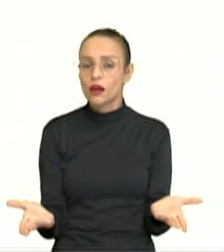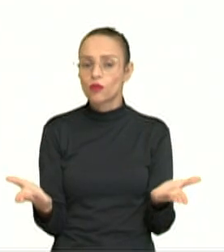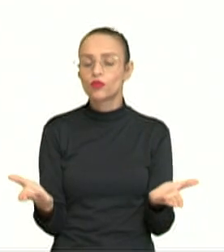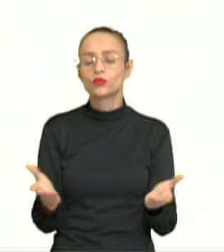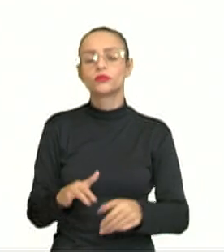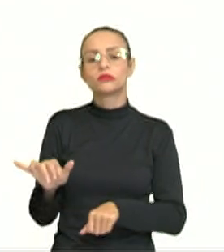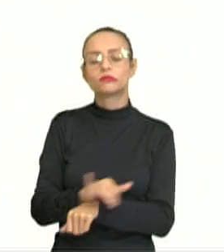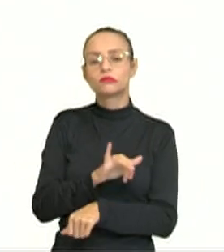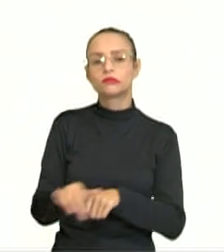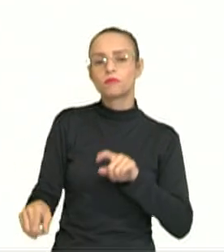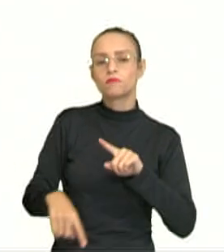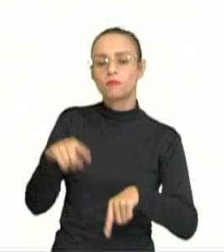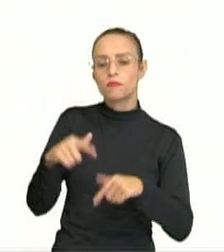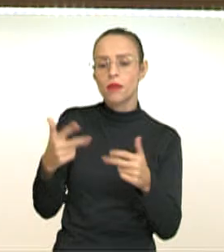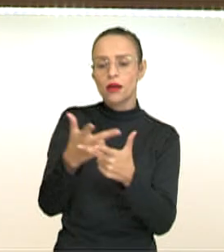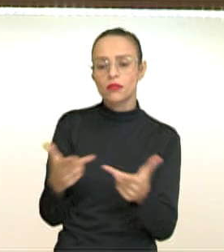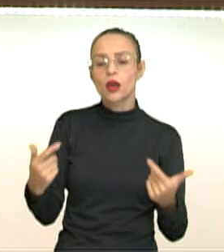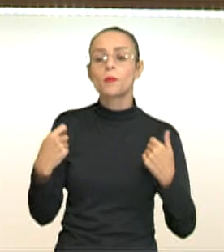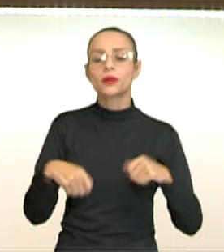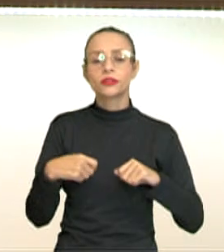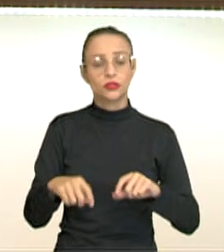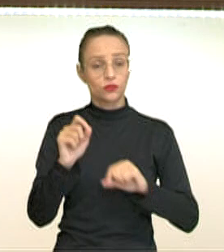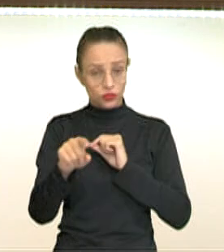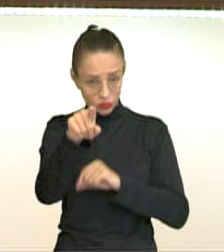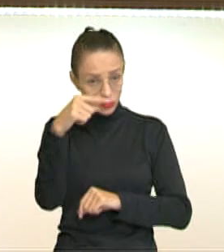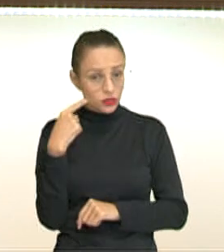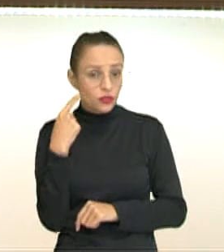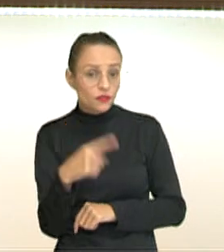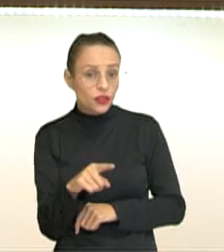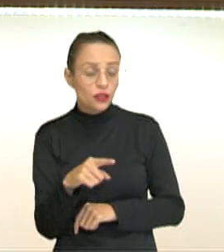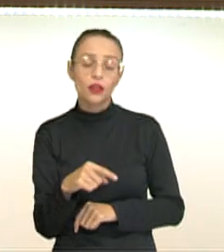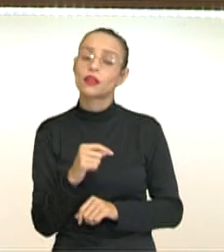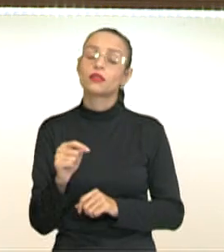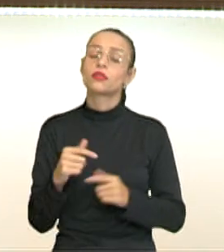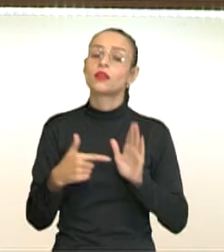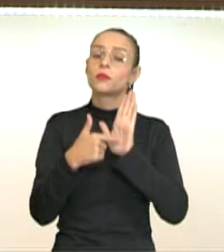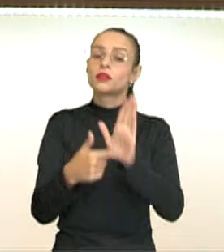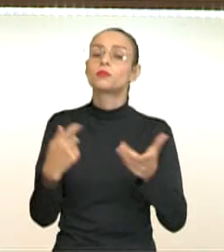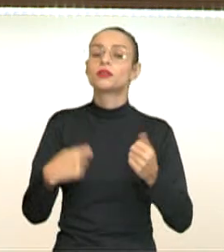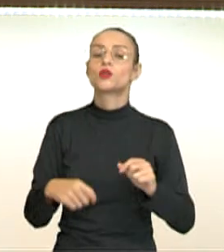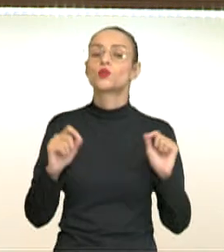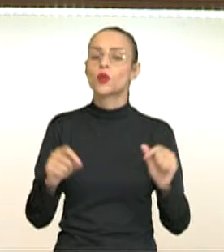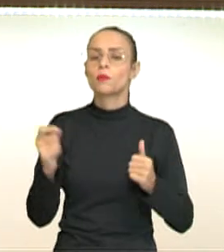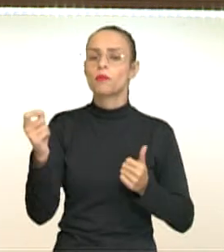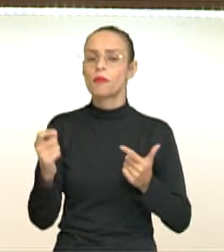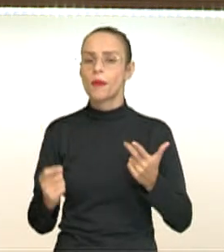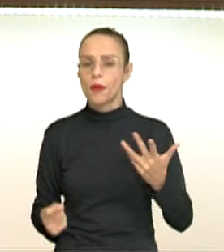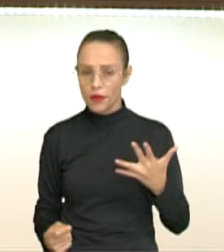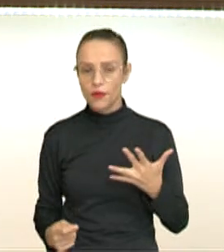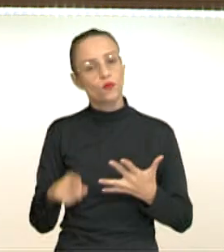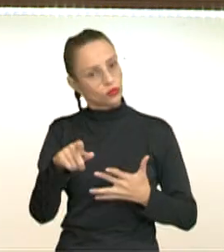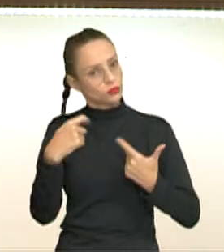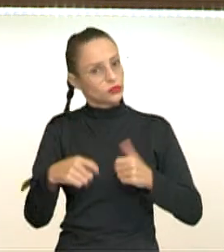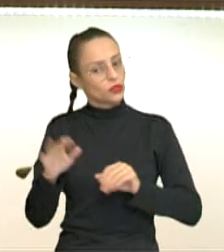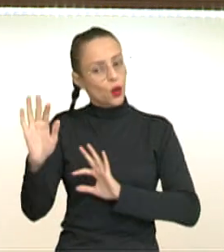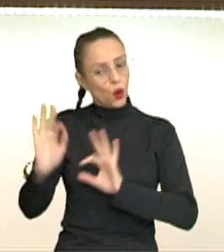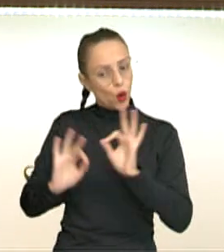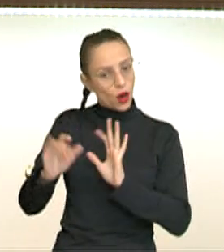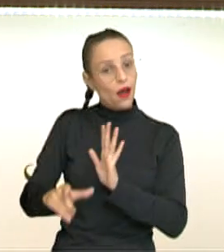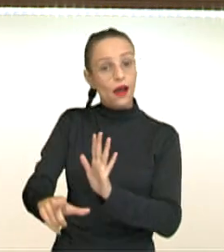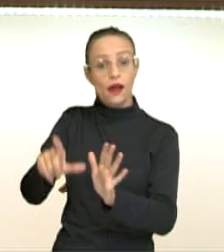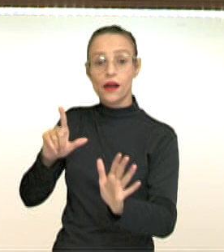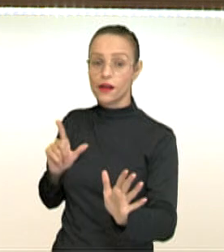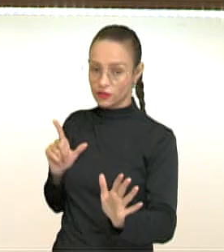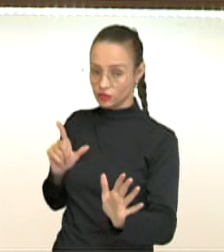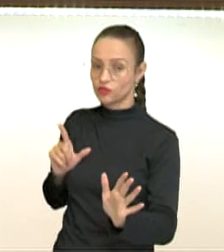recursos necessários? Você precisa ver o que é que você vai precisar nessa apresentação. E para isso você deve se organizar